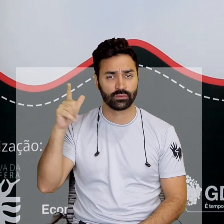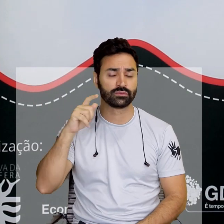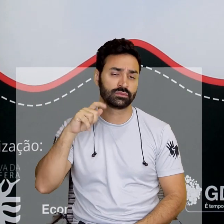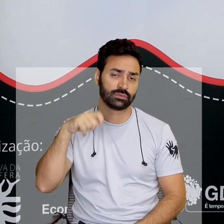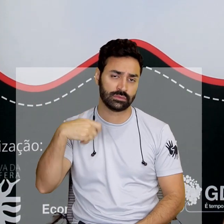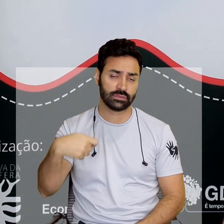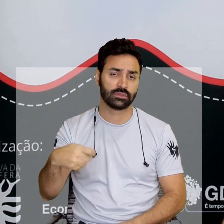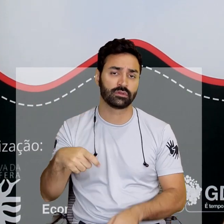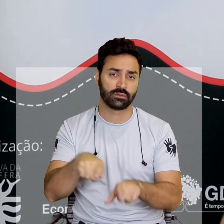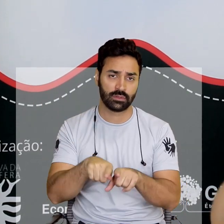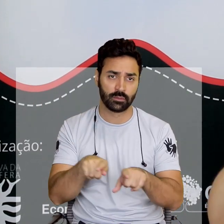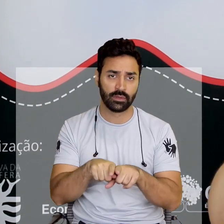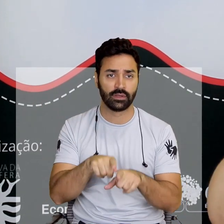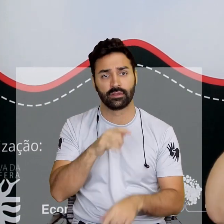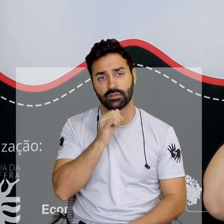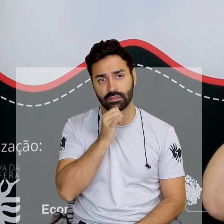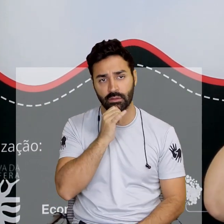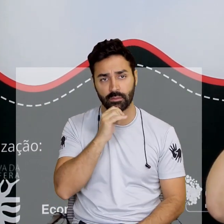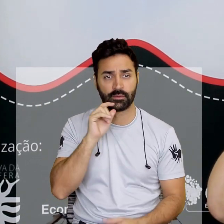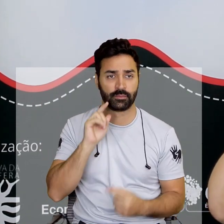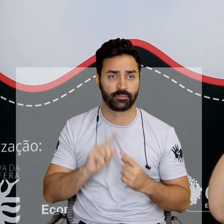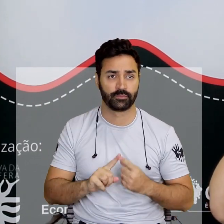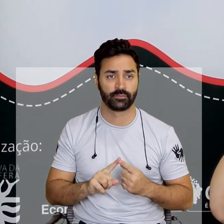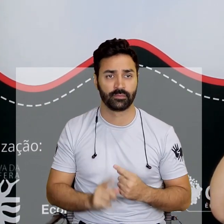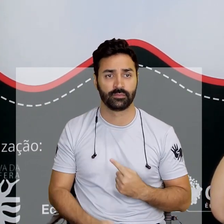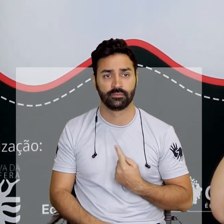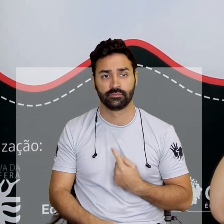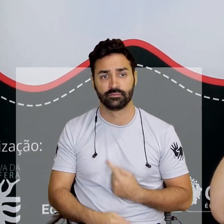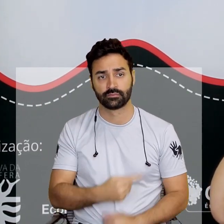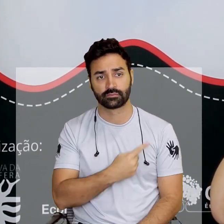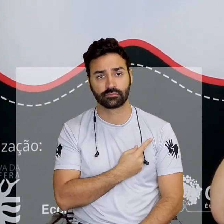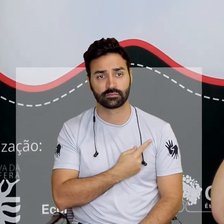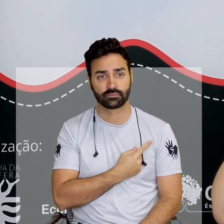pai também, como papai,